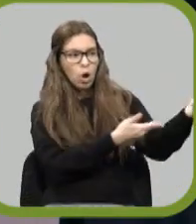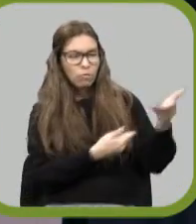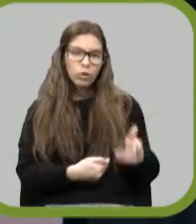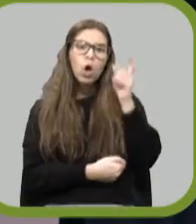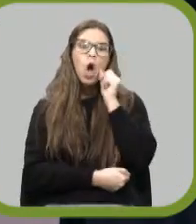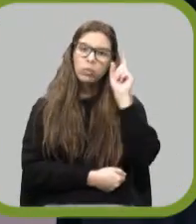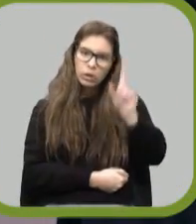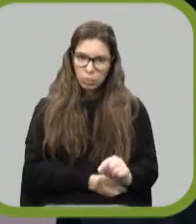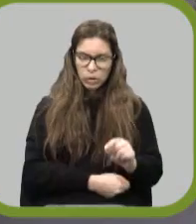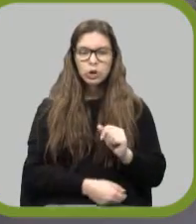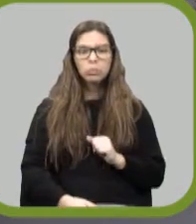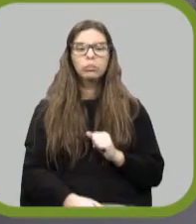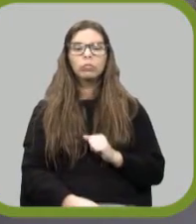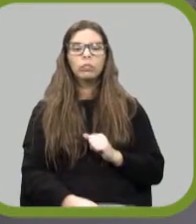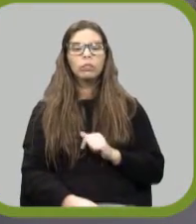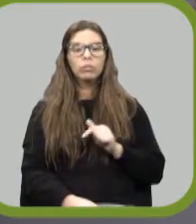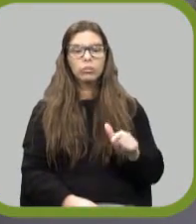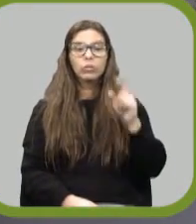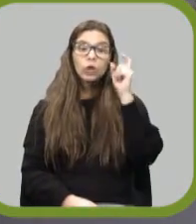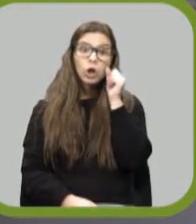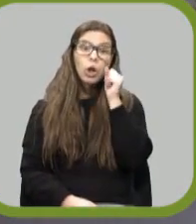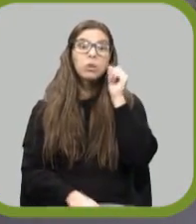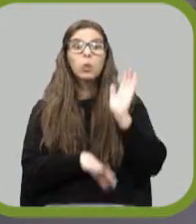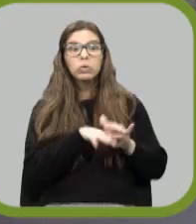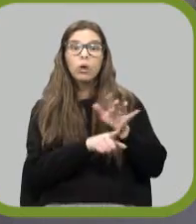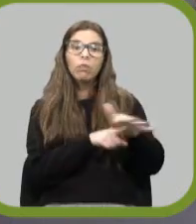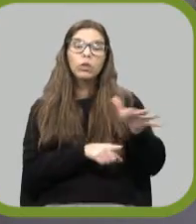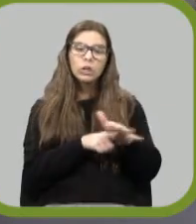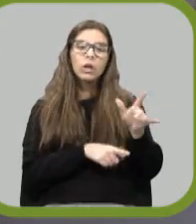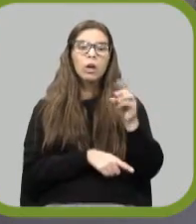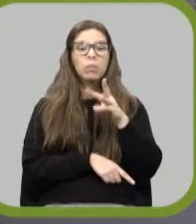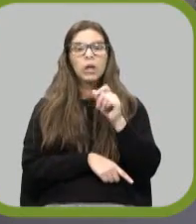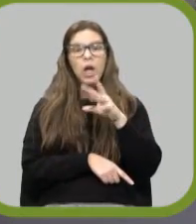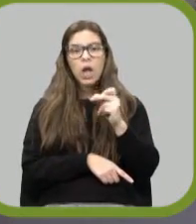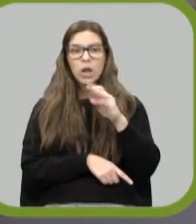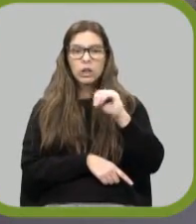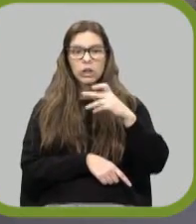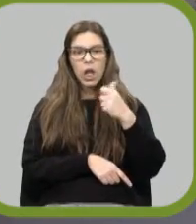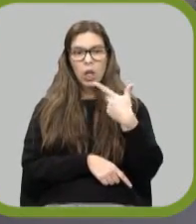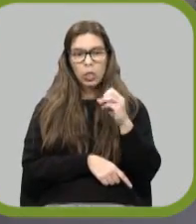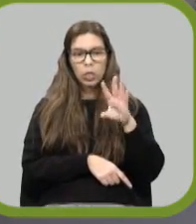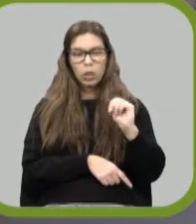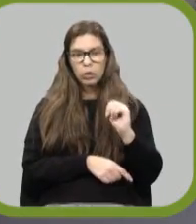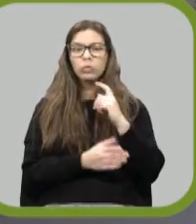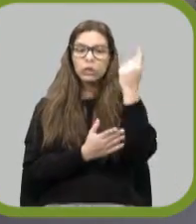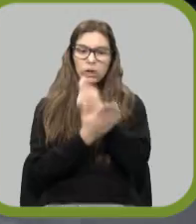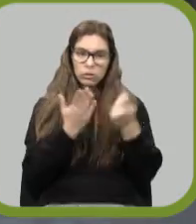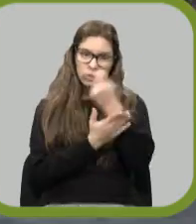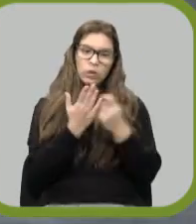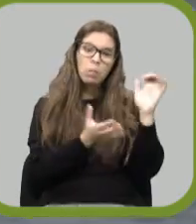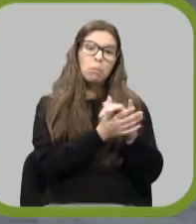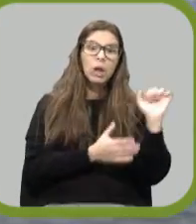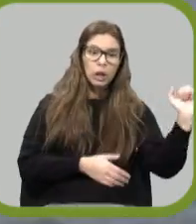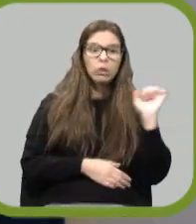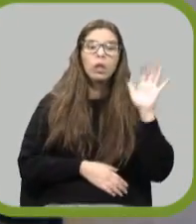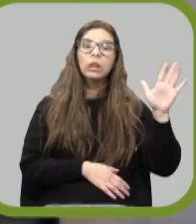os homens para entrarem também no movimento. E o nome vem de um homem, um amigo da Mariana Santos, a fundadora das Chicas, designer, que